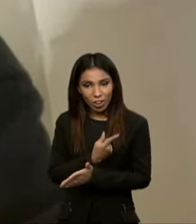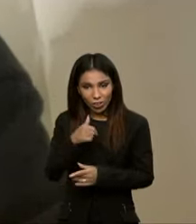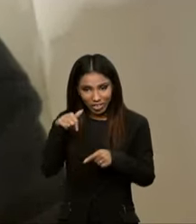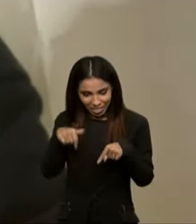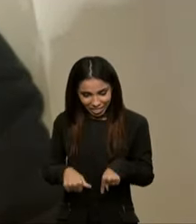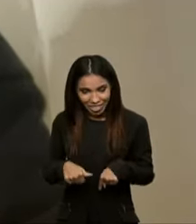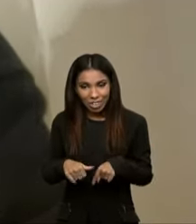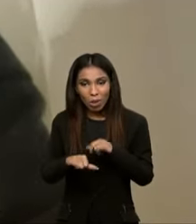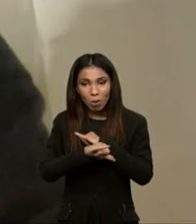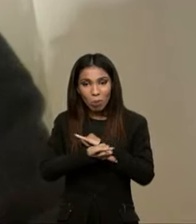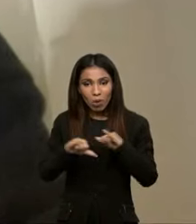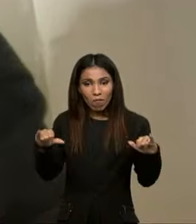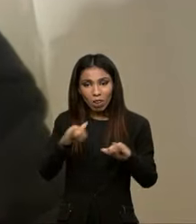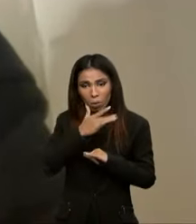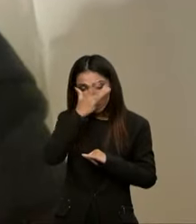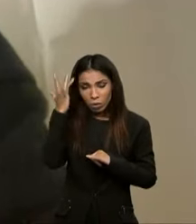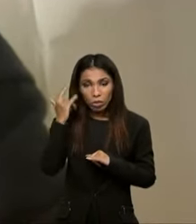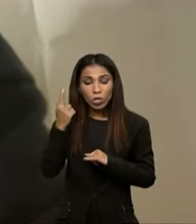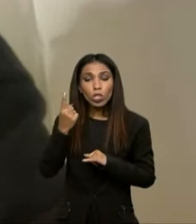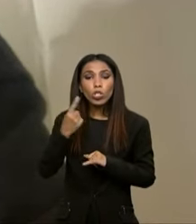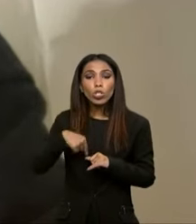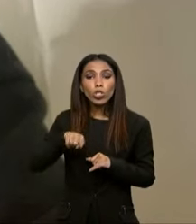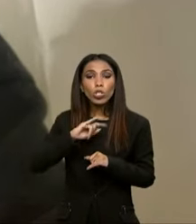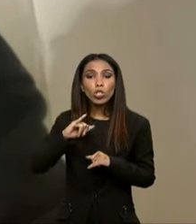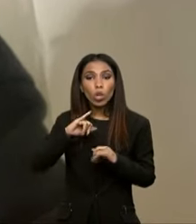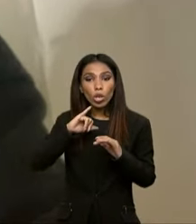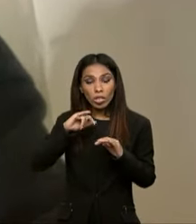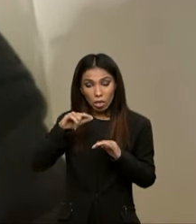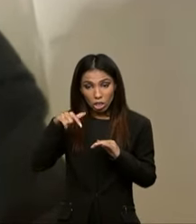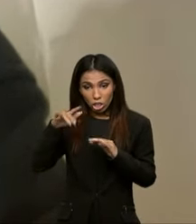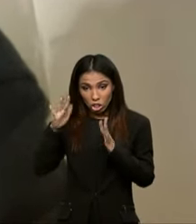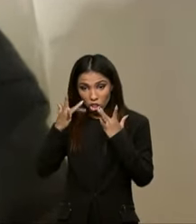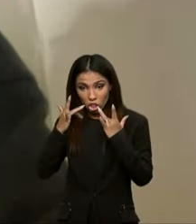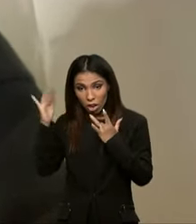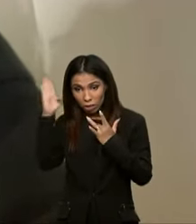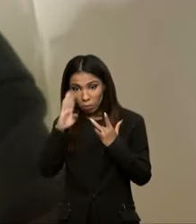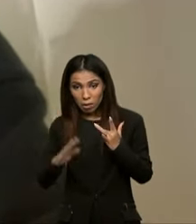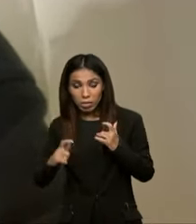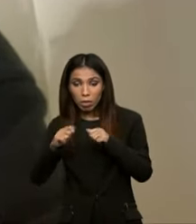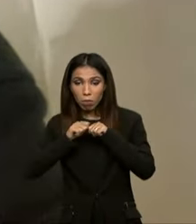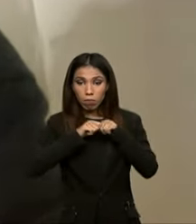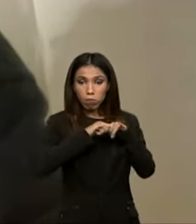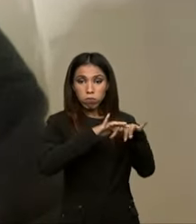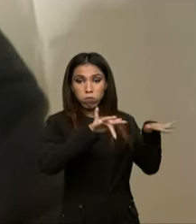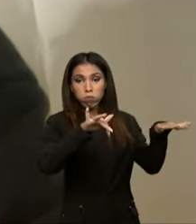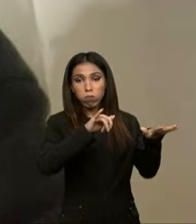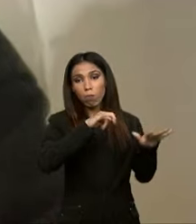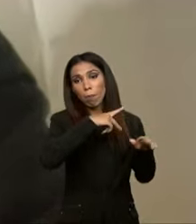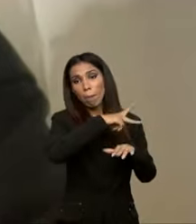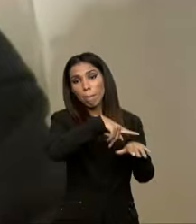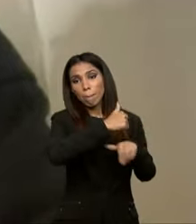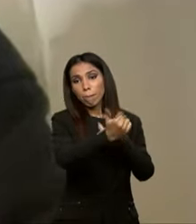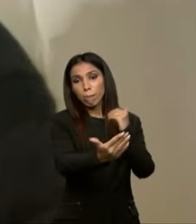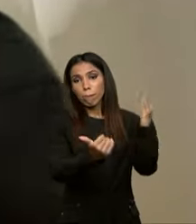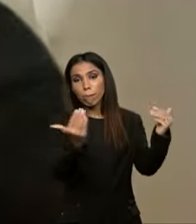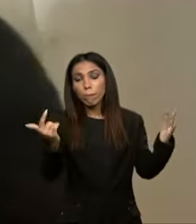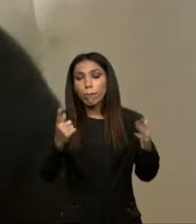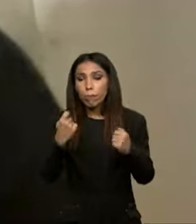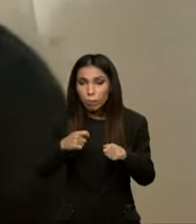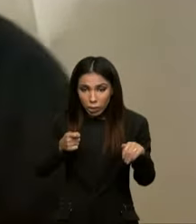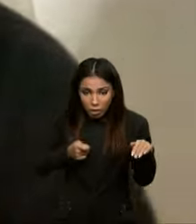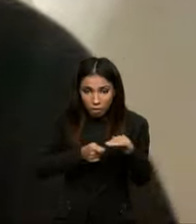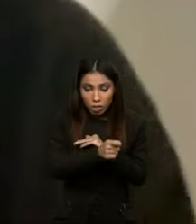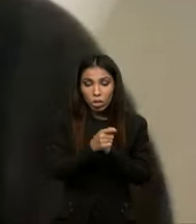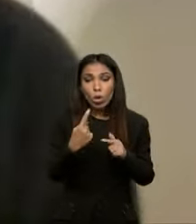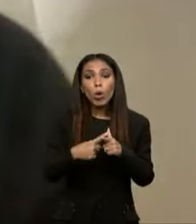para as pessoas que a gente precisa internacionalizar o teatro brasileiro, que a gente precisa investir mais nisso. Porque me